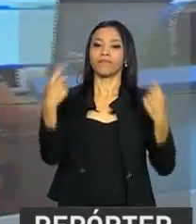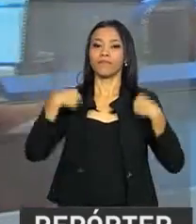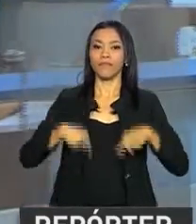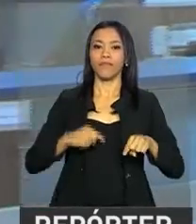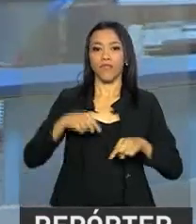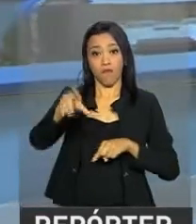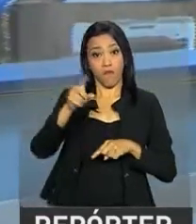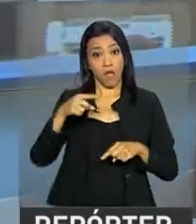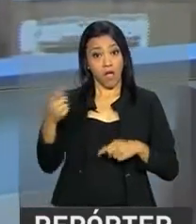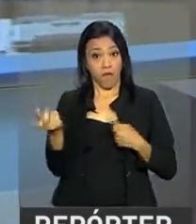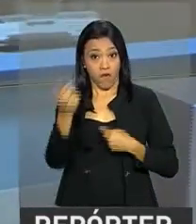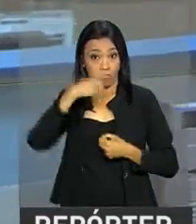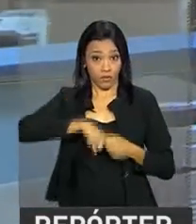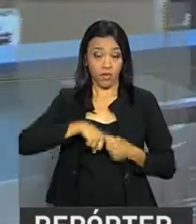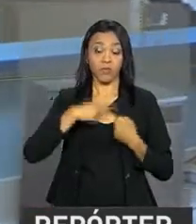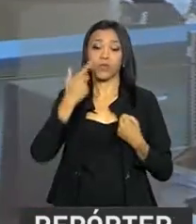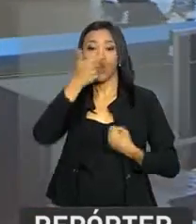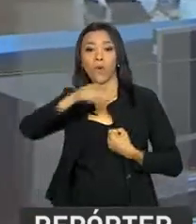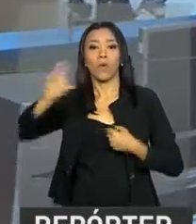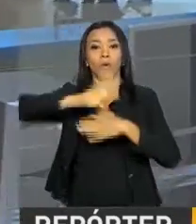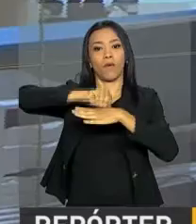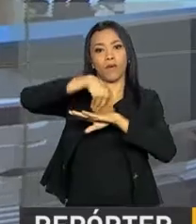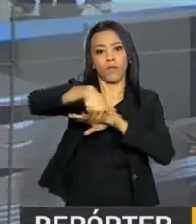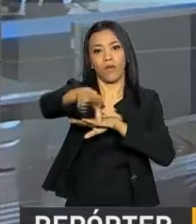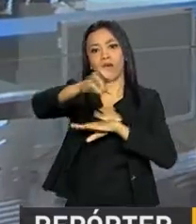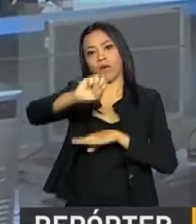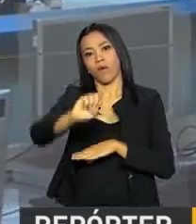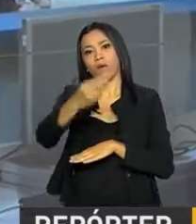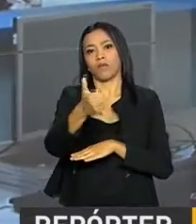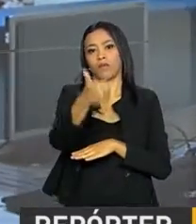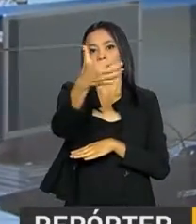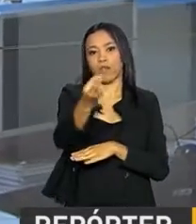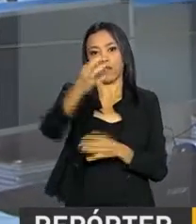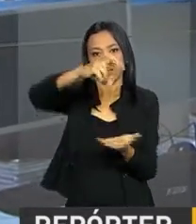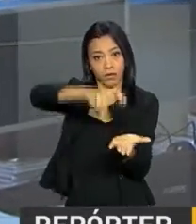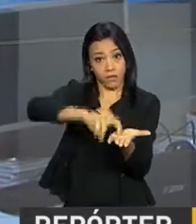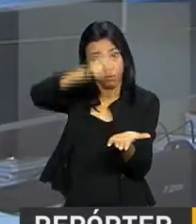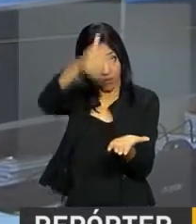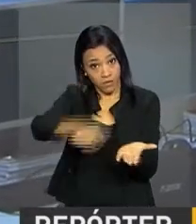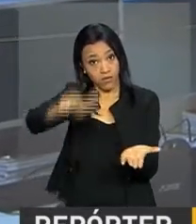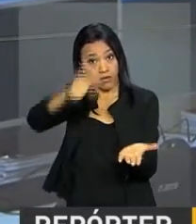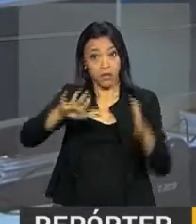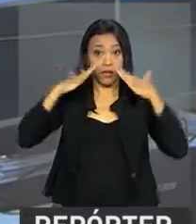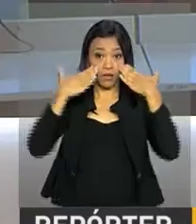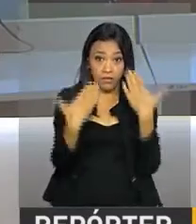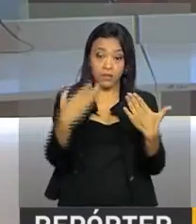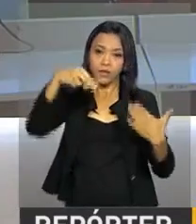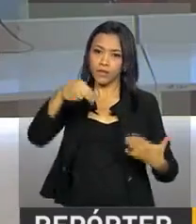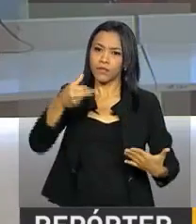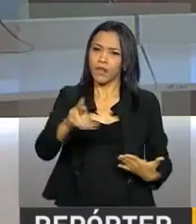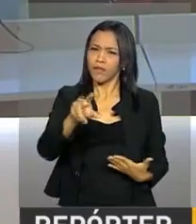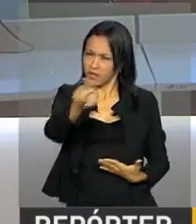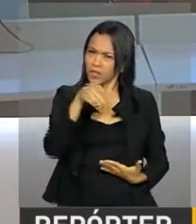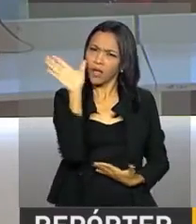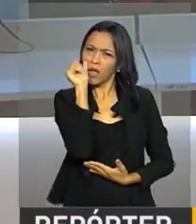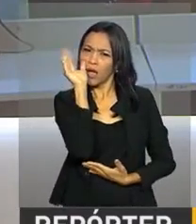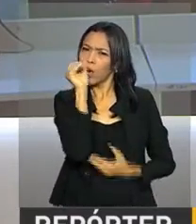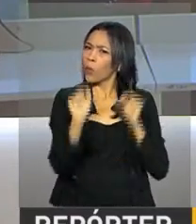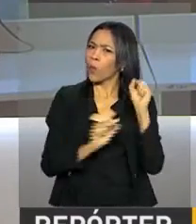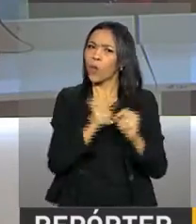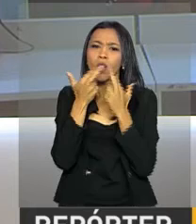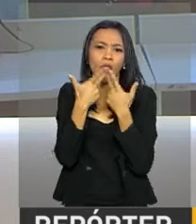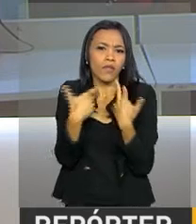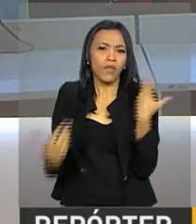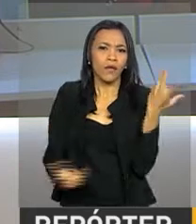qualquer momento com outras informações ou às 10 da manhã, na próxima edição do Repórter NBR. Você pode acompanhar também as